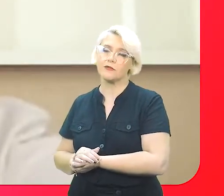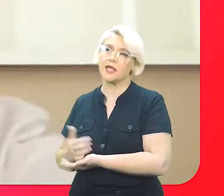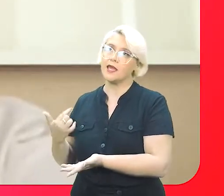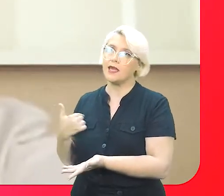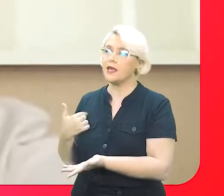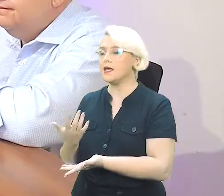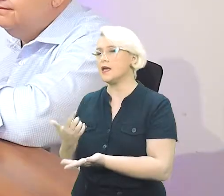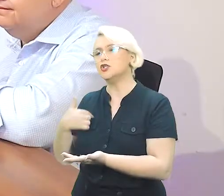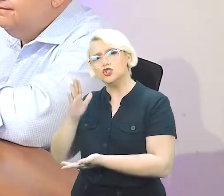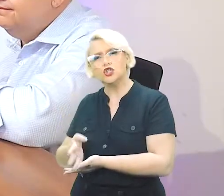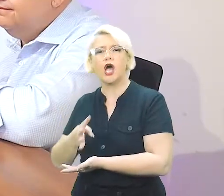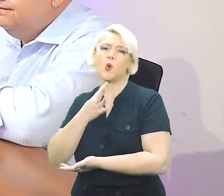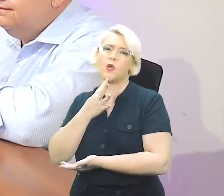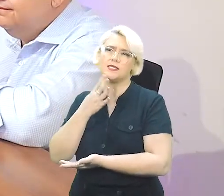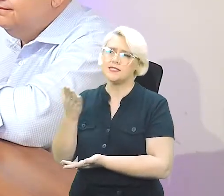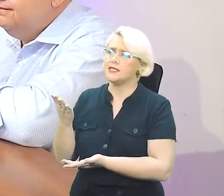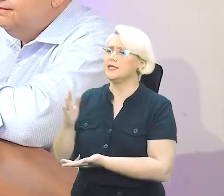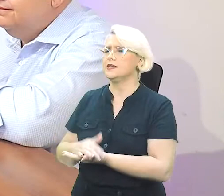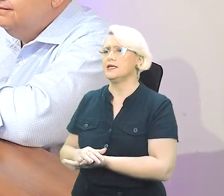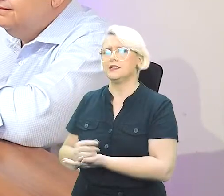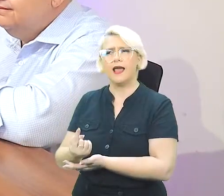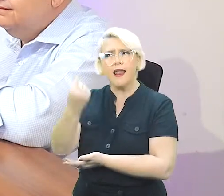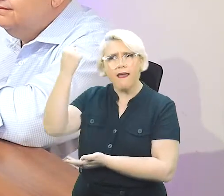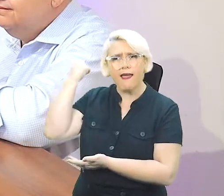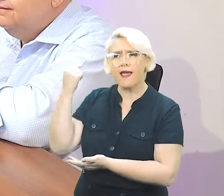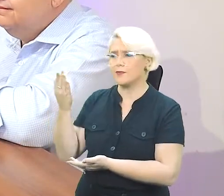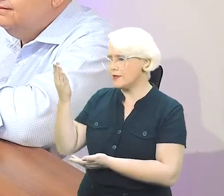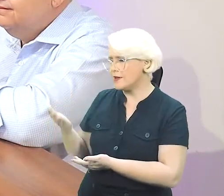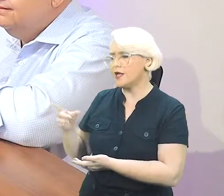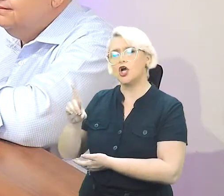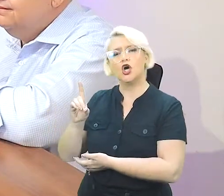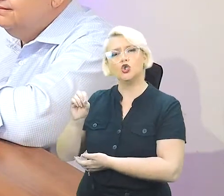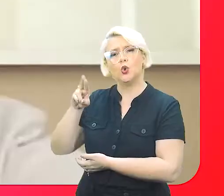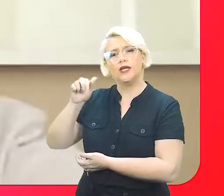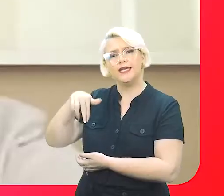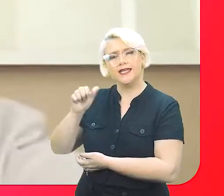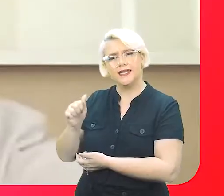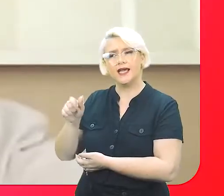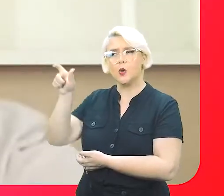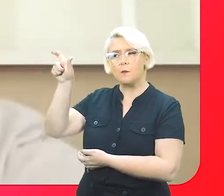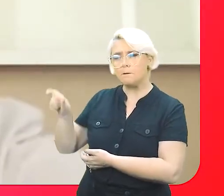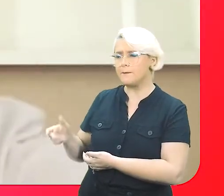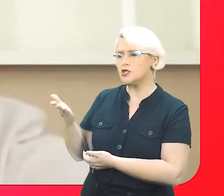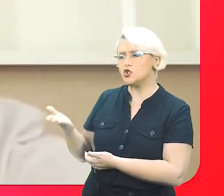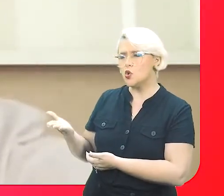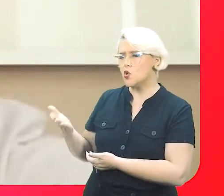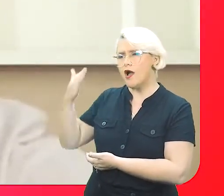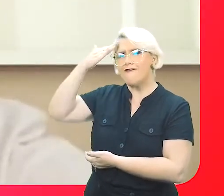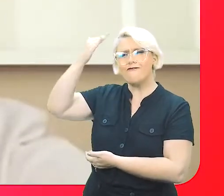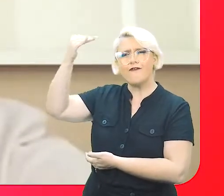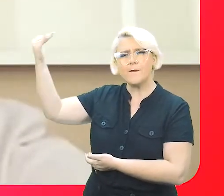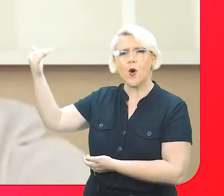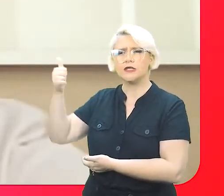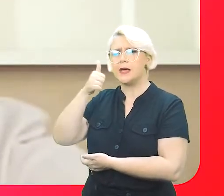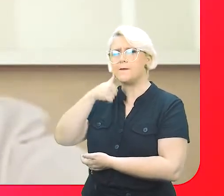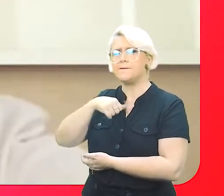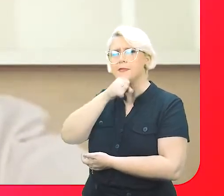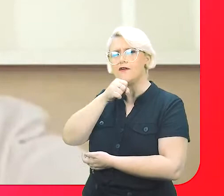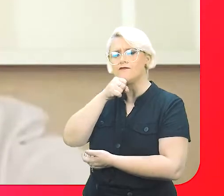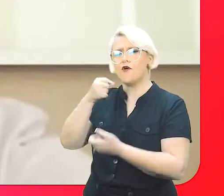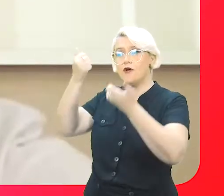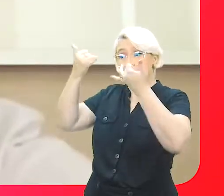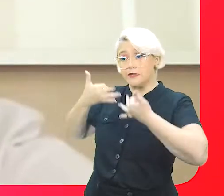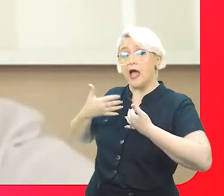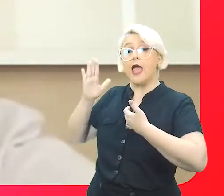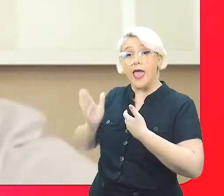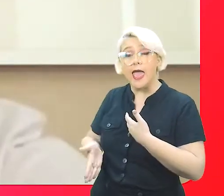eu conheci, naquela época, a dona Dorina como uma pessoa que a minha avó dizia que era